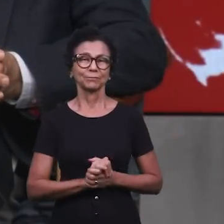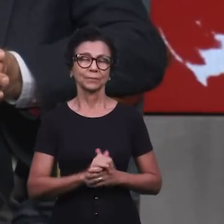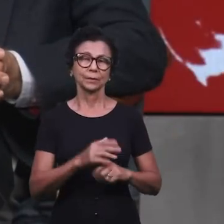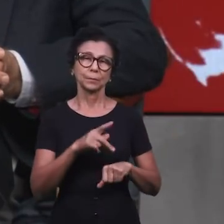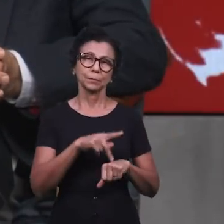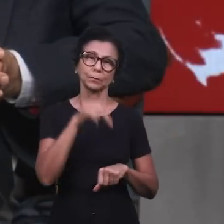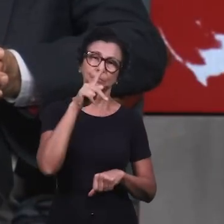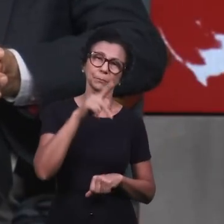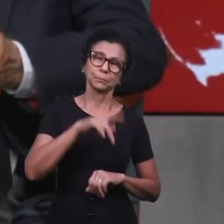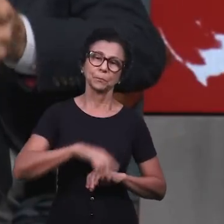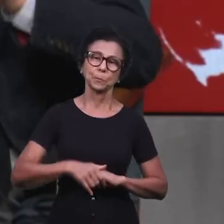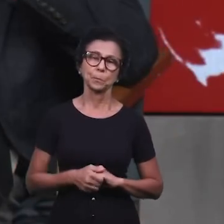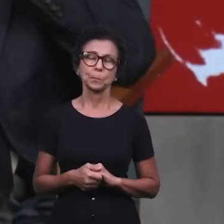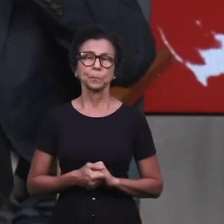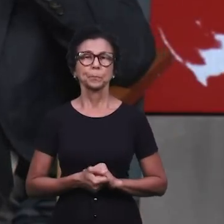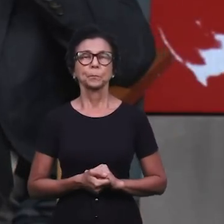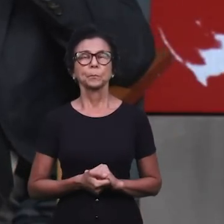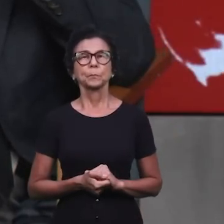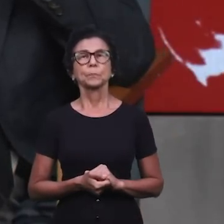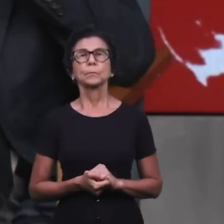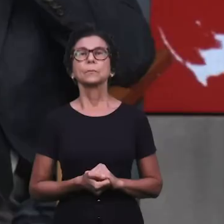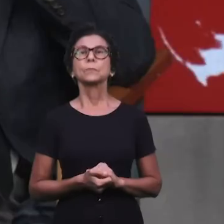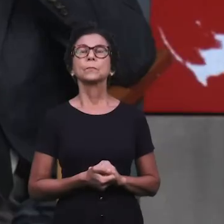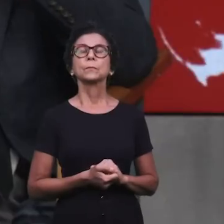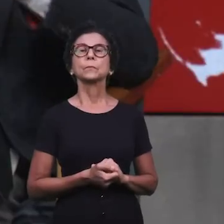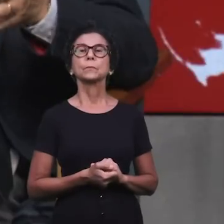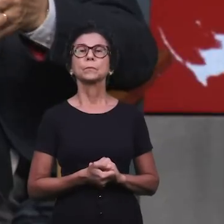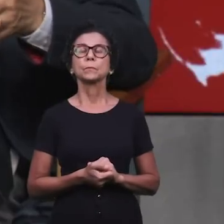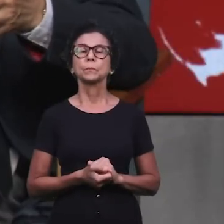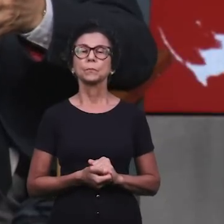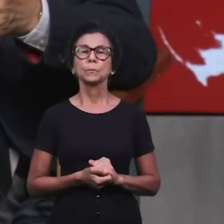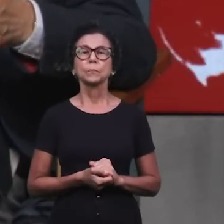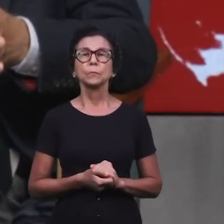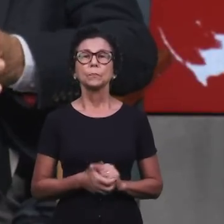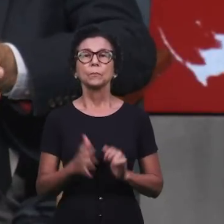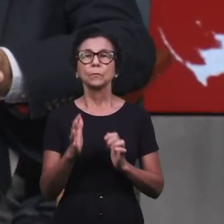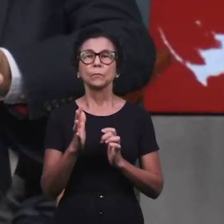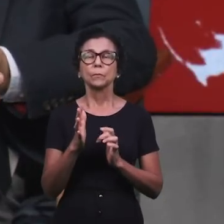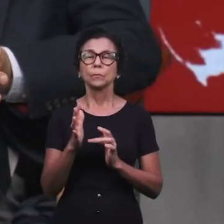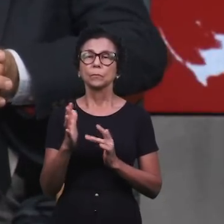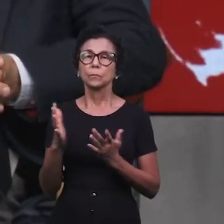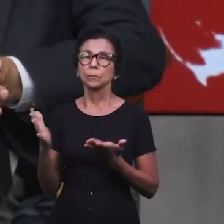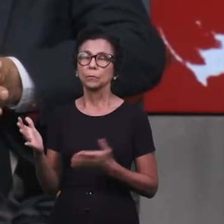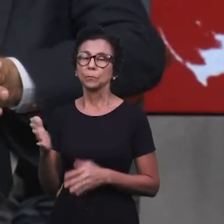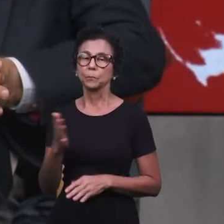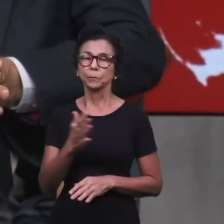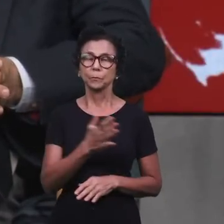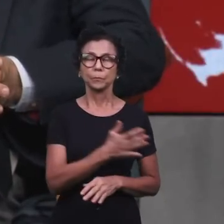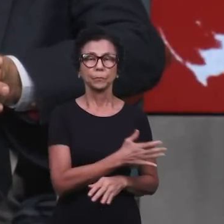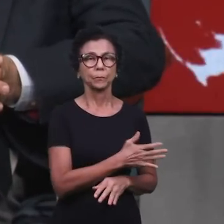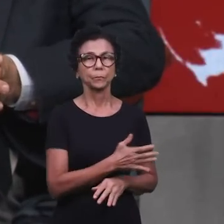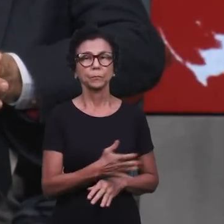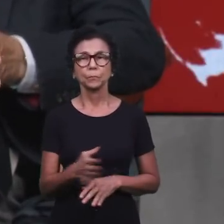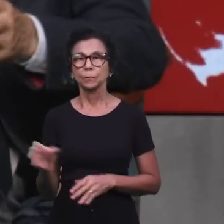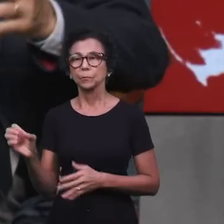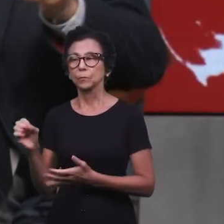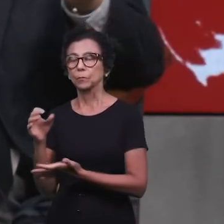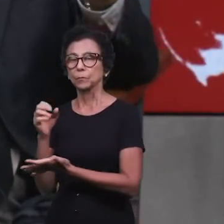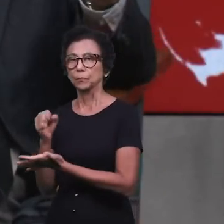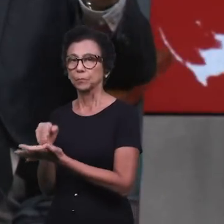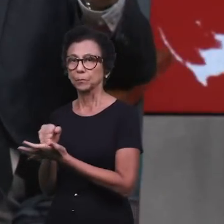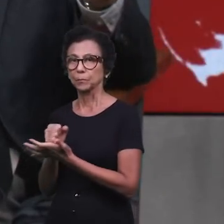festa. Então Jesus vai para essa festa aqui, a Páscoa, mas